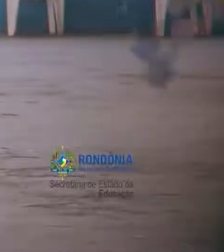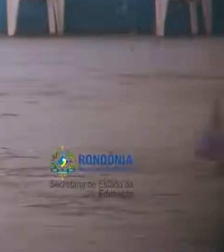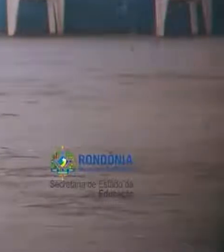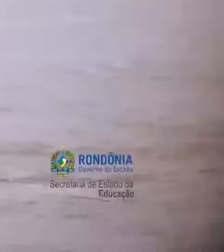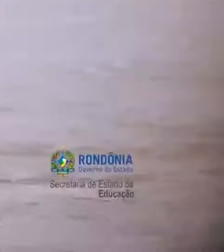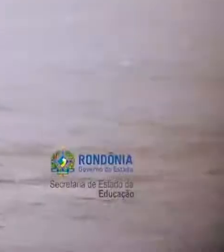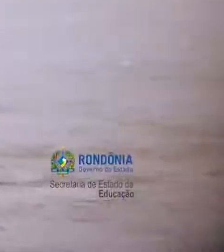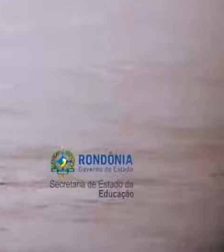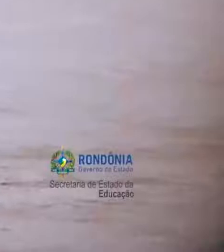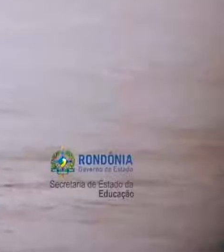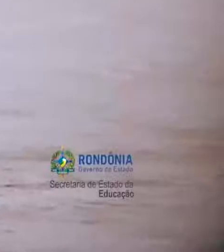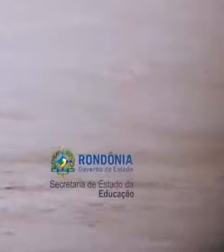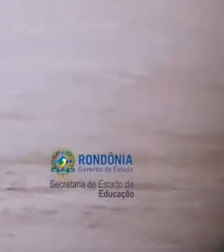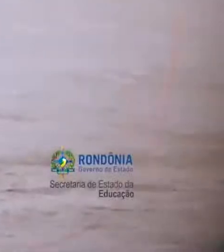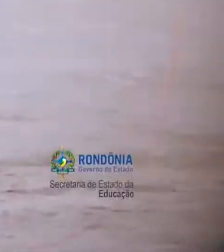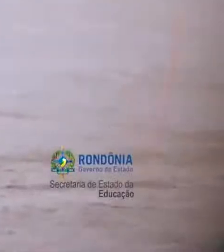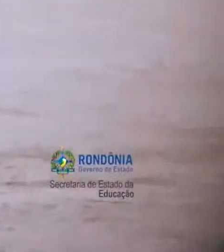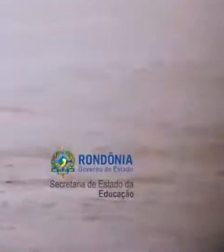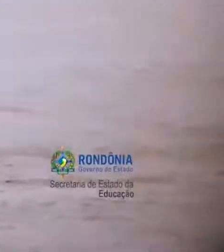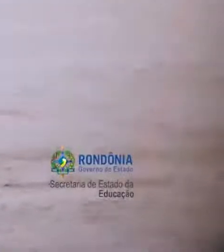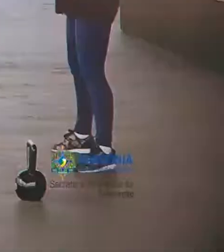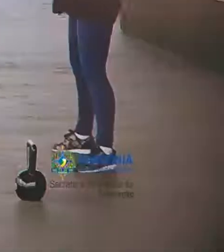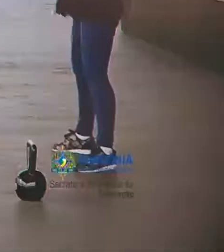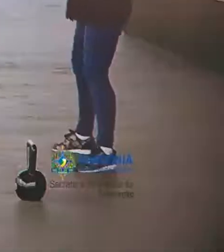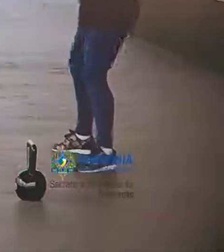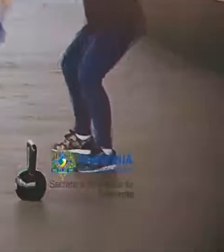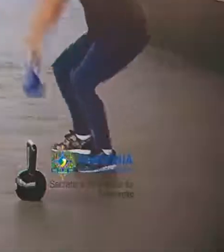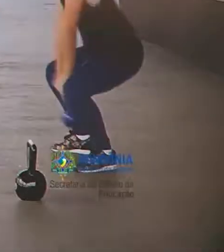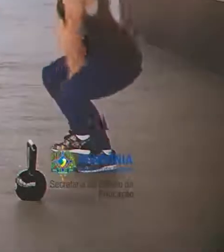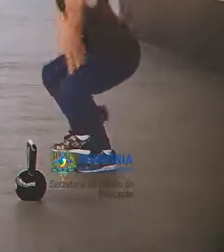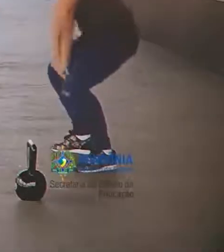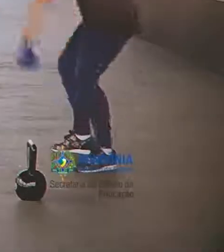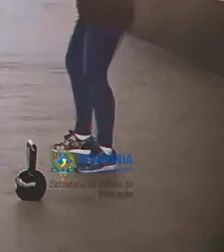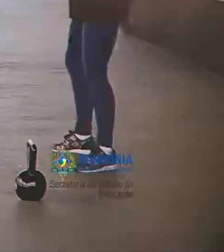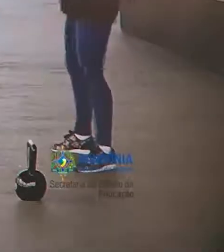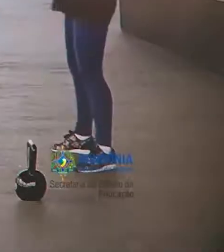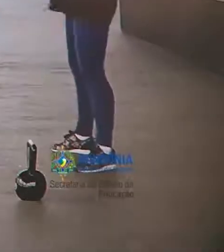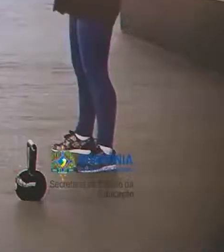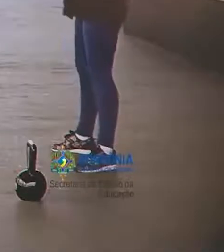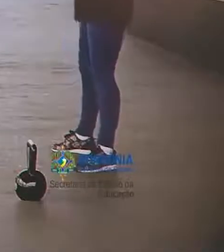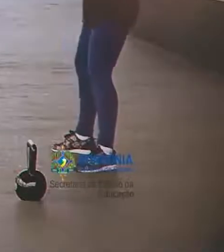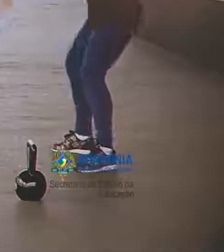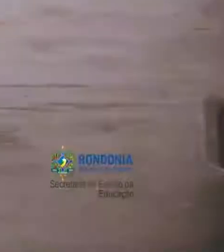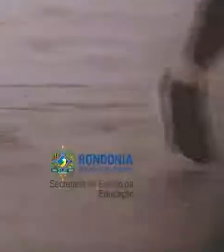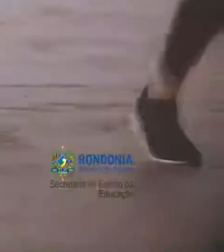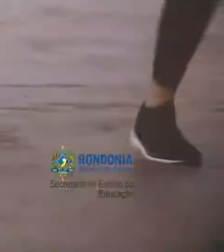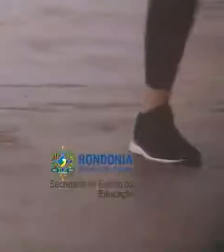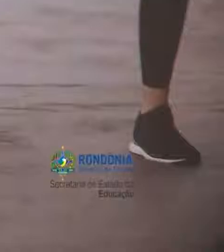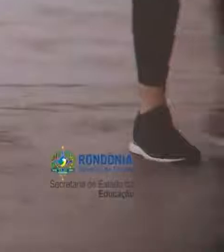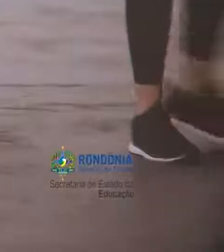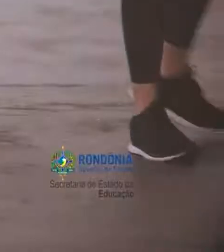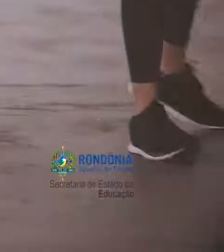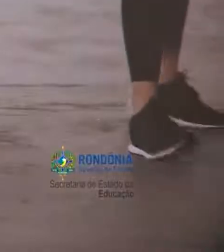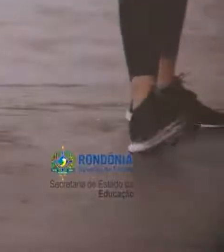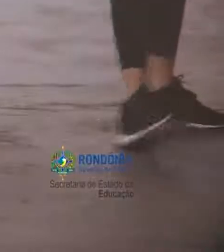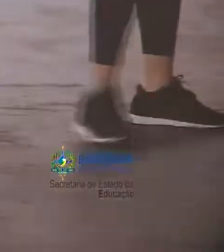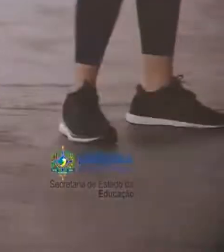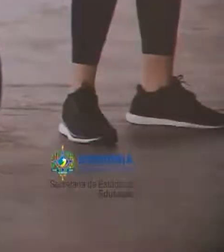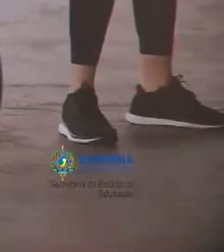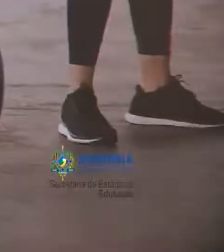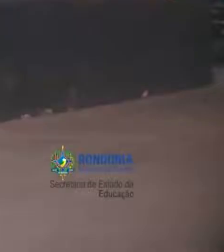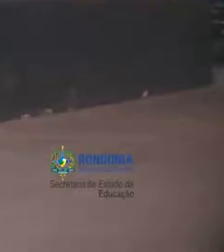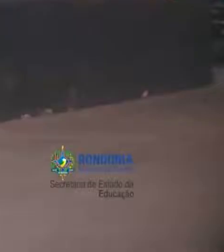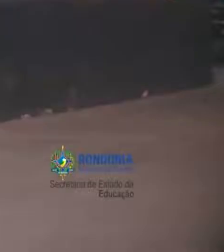banda, super banda, fita de suspensão, peso e bola. É um método que ajuda a prevenir lesões,